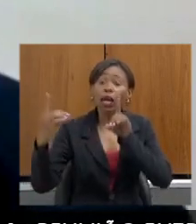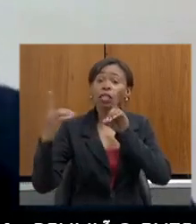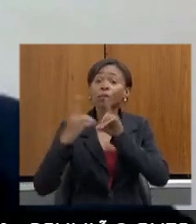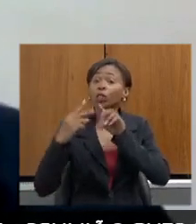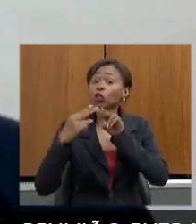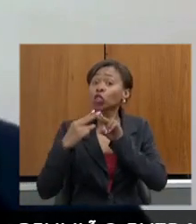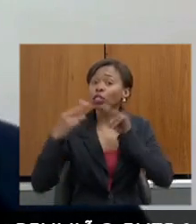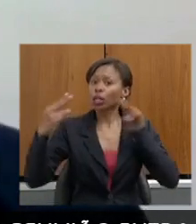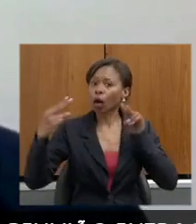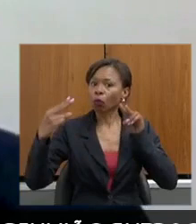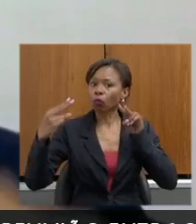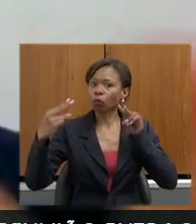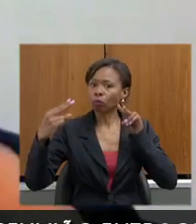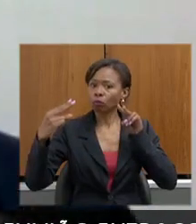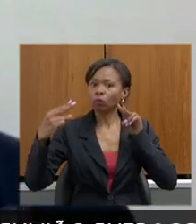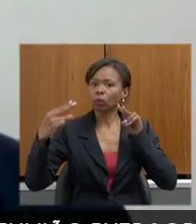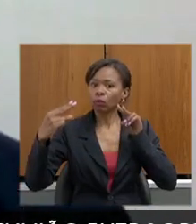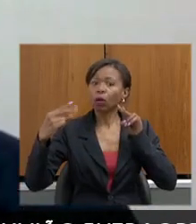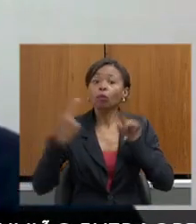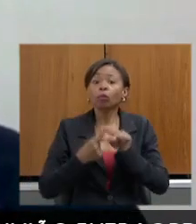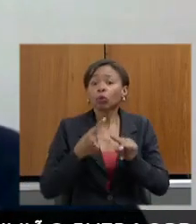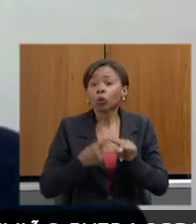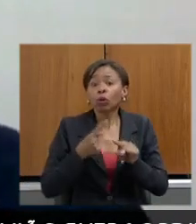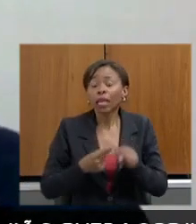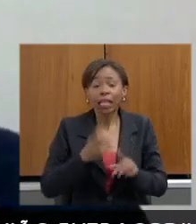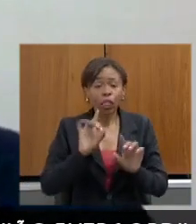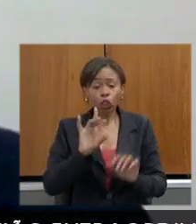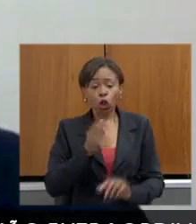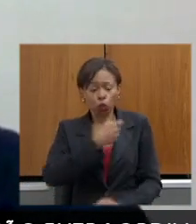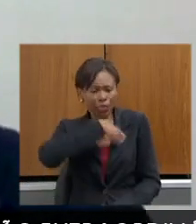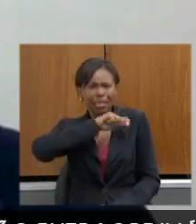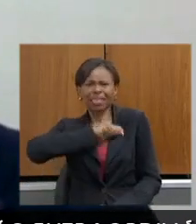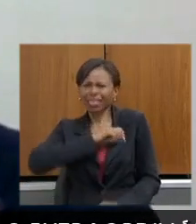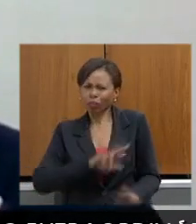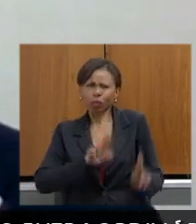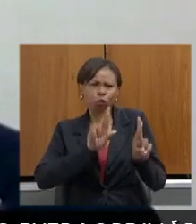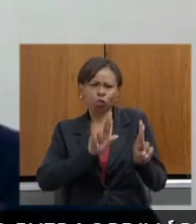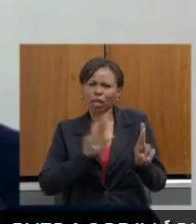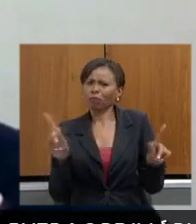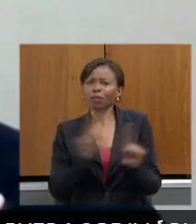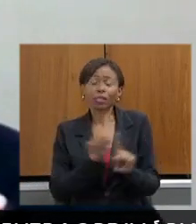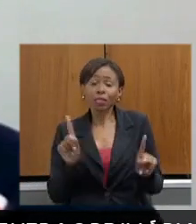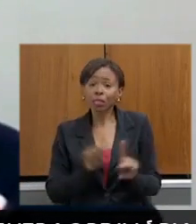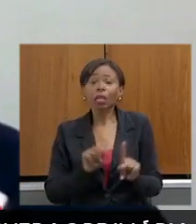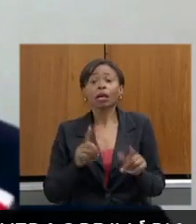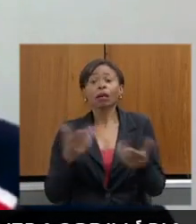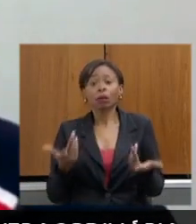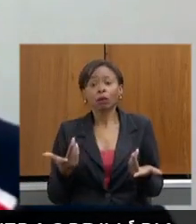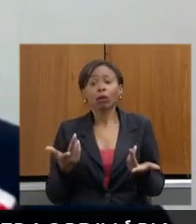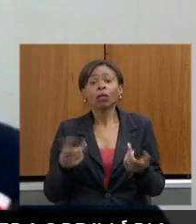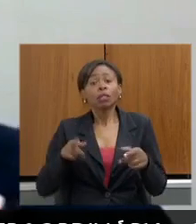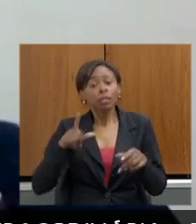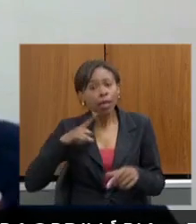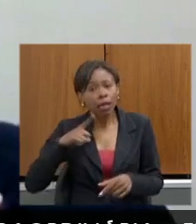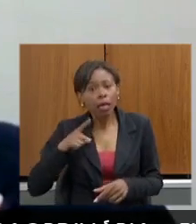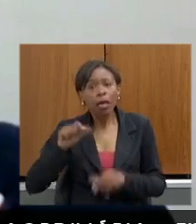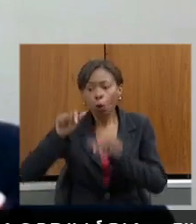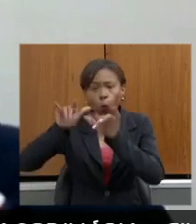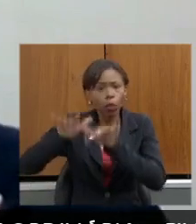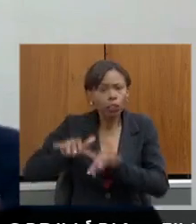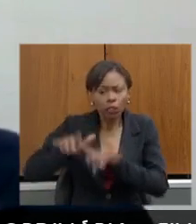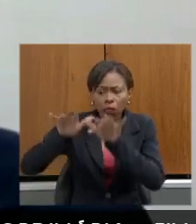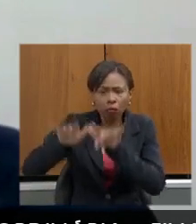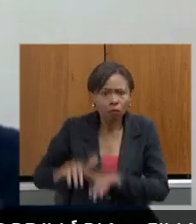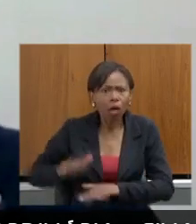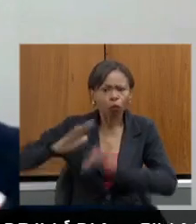Clínico da Polícia Civil não se encontra no solo delegado ele está Principalmente um homem da rua que no escrivão que